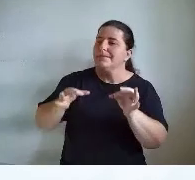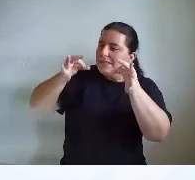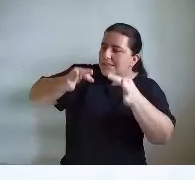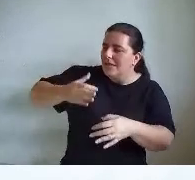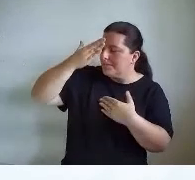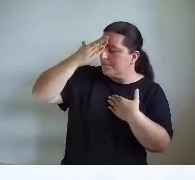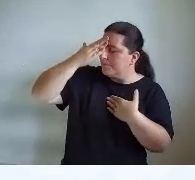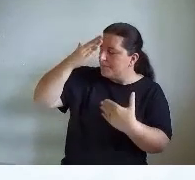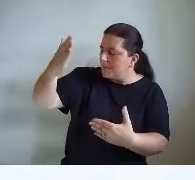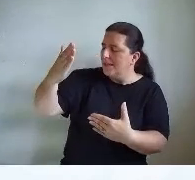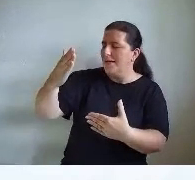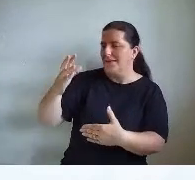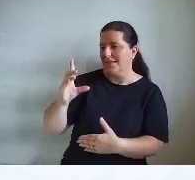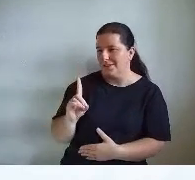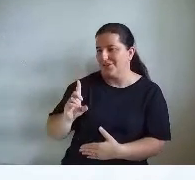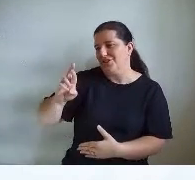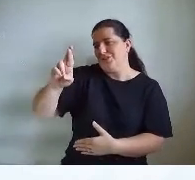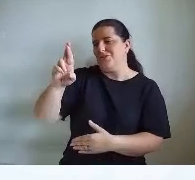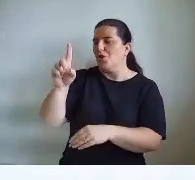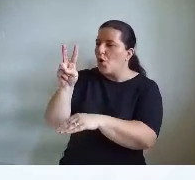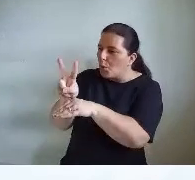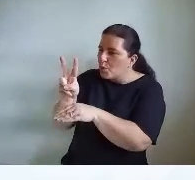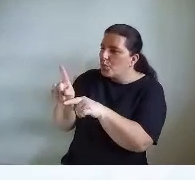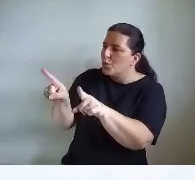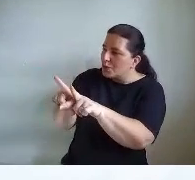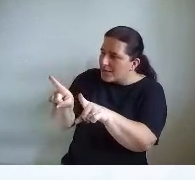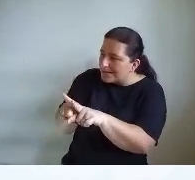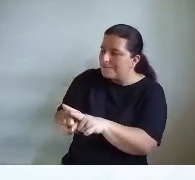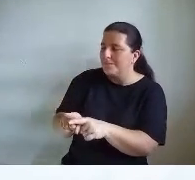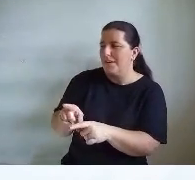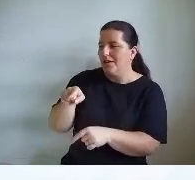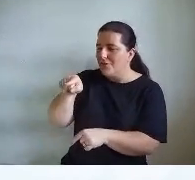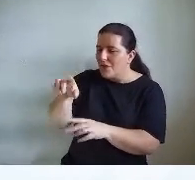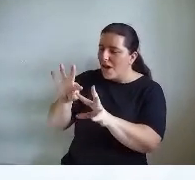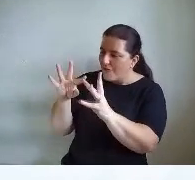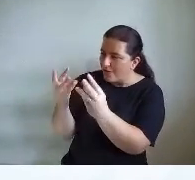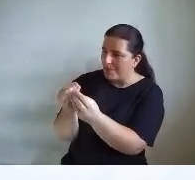certeza. Muito obrigada, doutora, e se cuide você também e sua família.